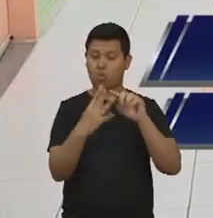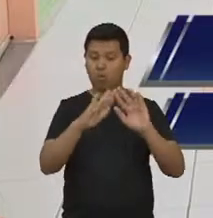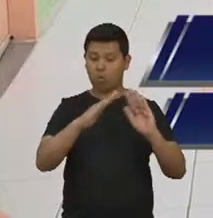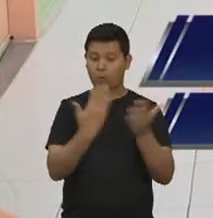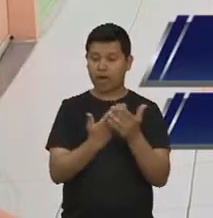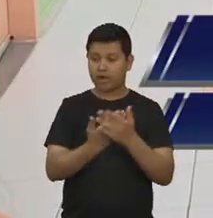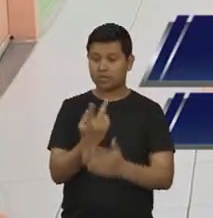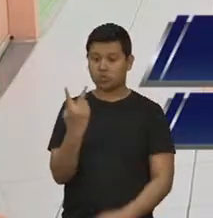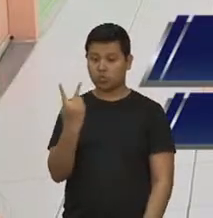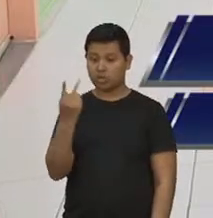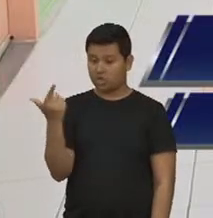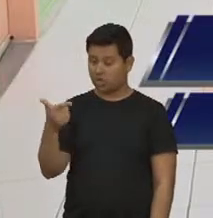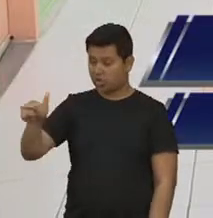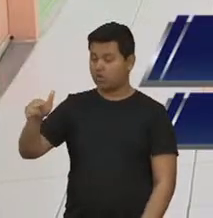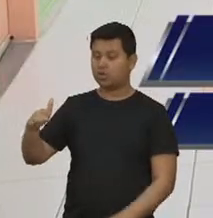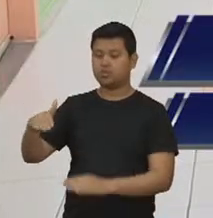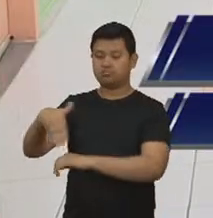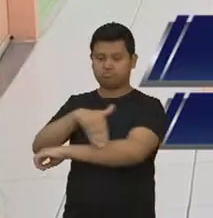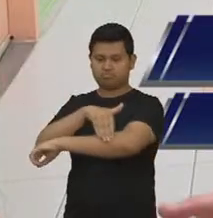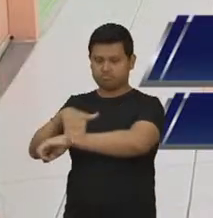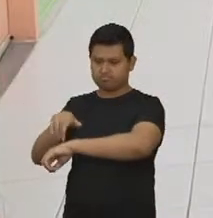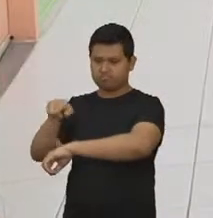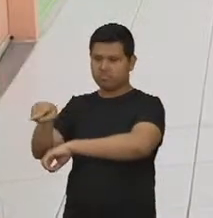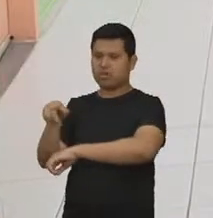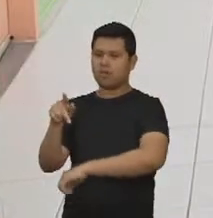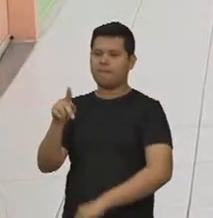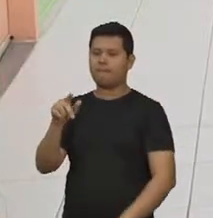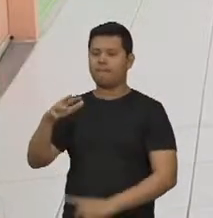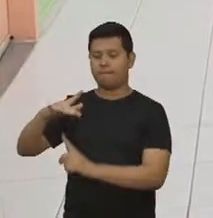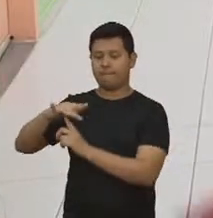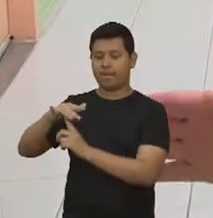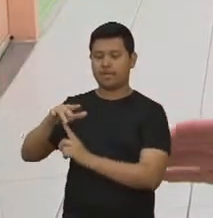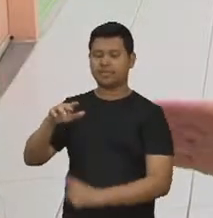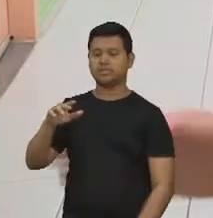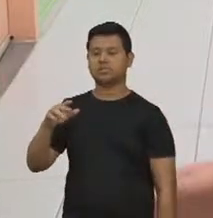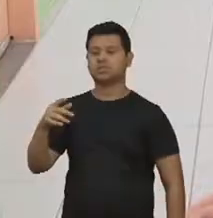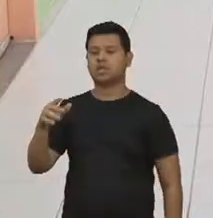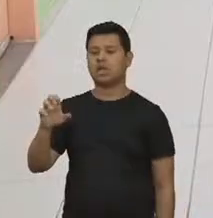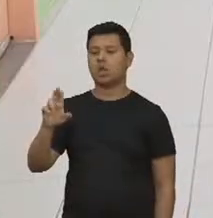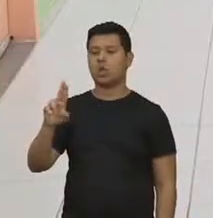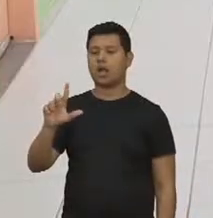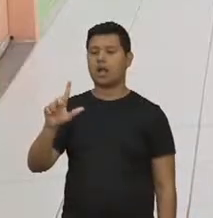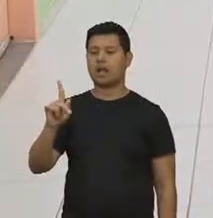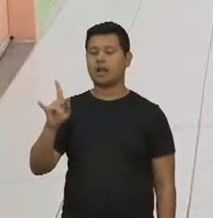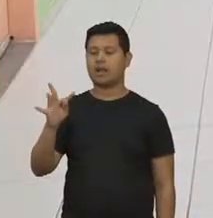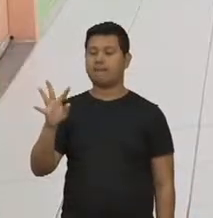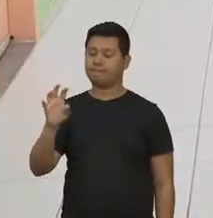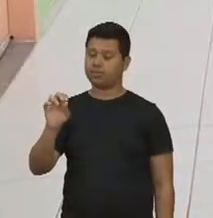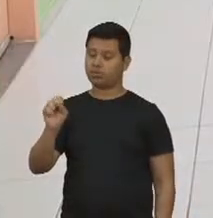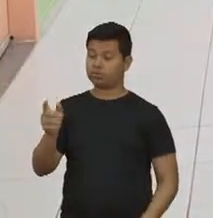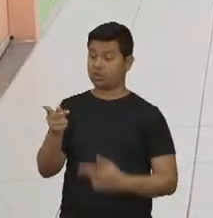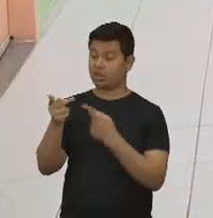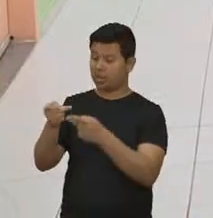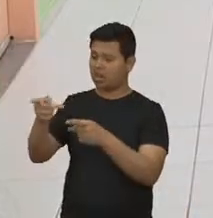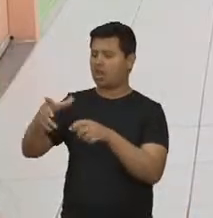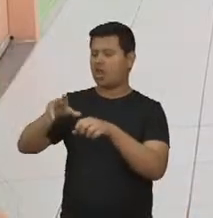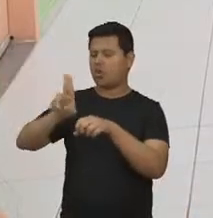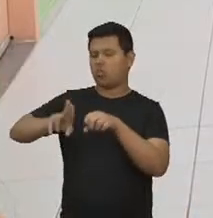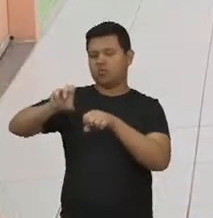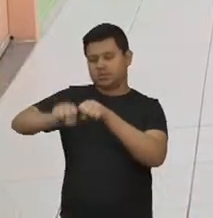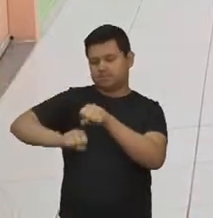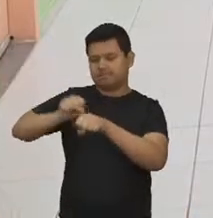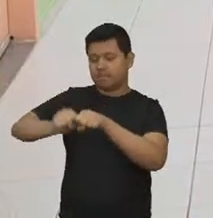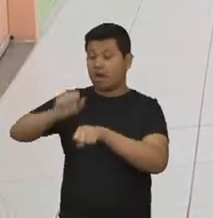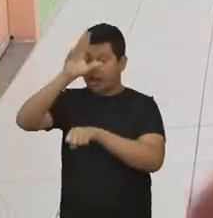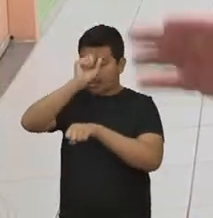blitz educativa, e o Parque da Cidade, o Parque dos Eucaliptos, onde eles andam de bicicleta, aprendem